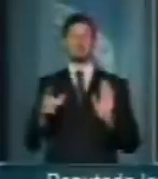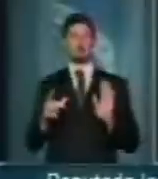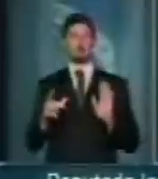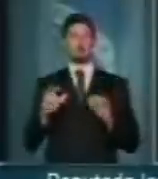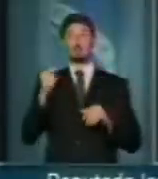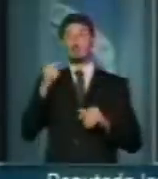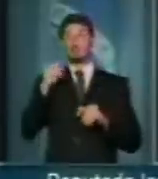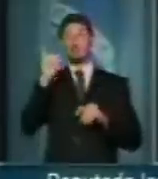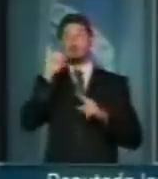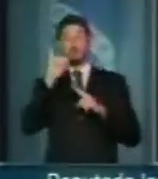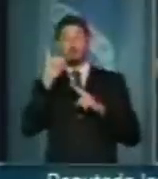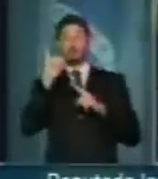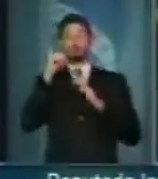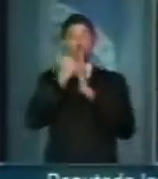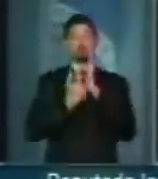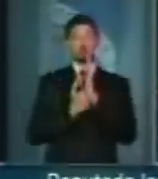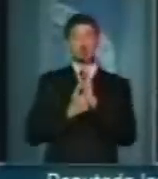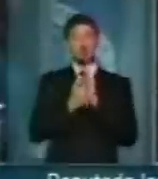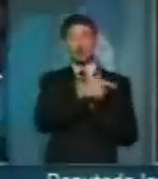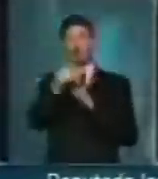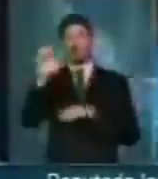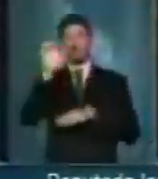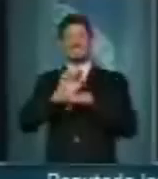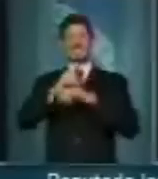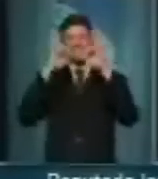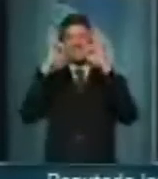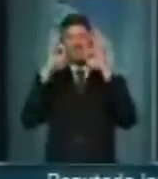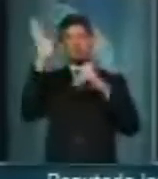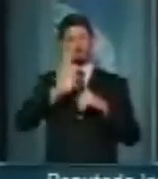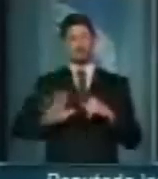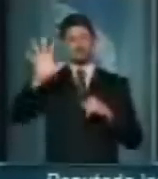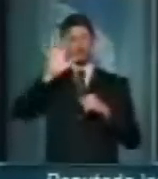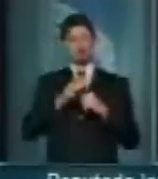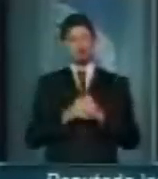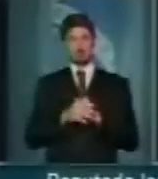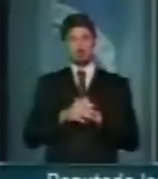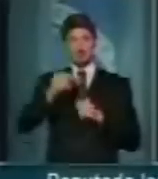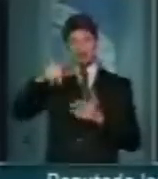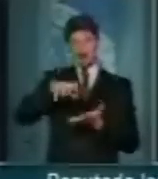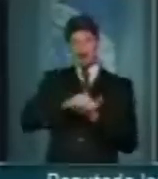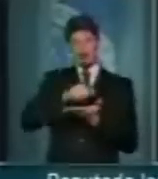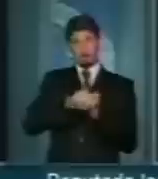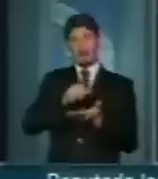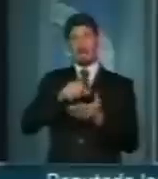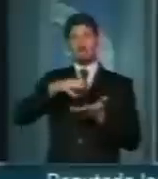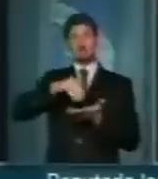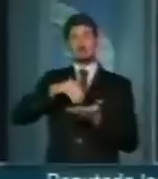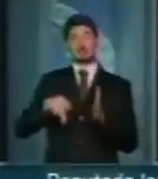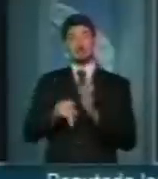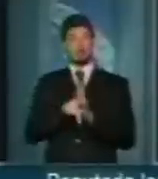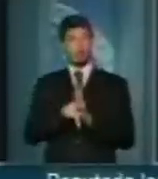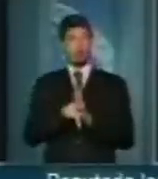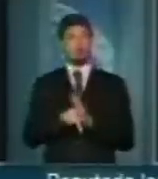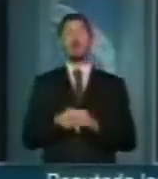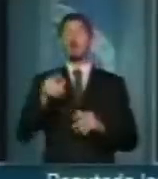tributária de IPI para nenhum outro estado brasileiro, porque a replicação industrial está excetuada na PEC. E